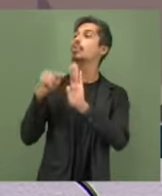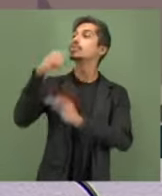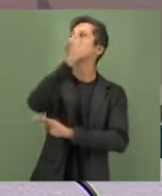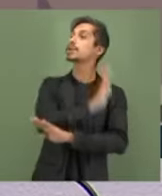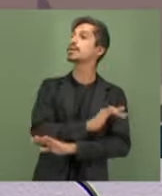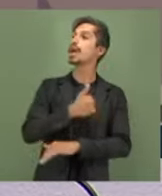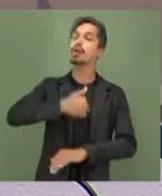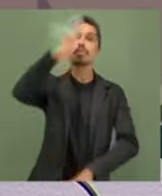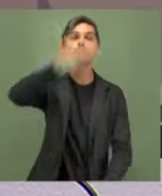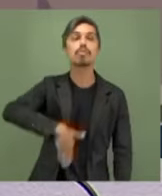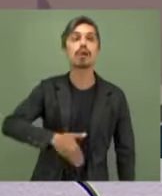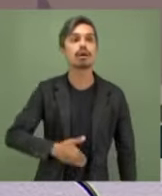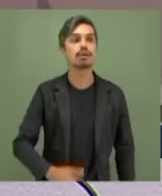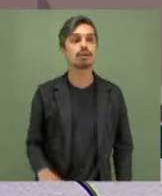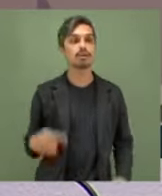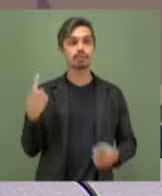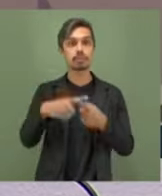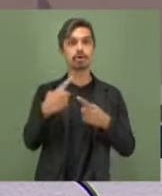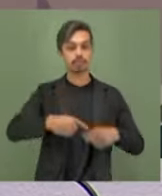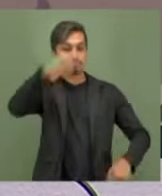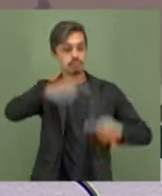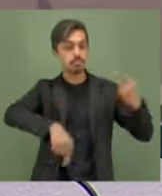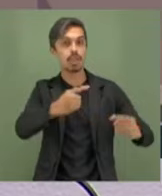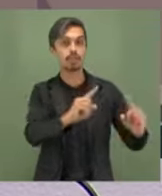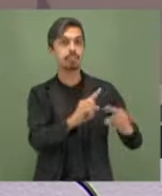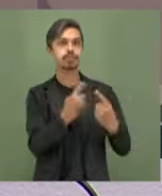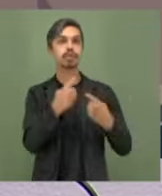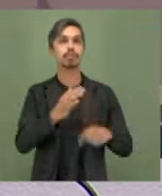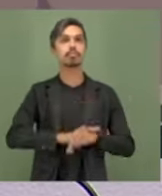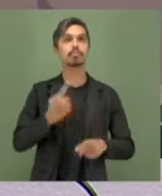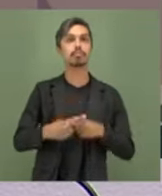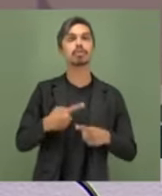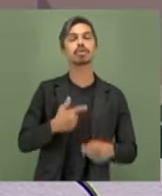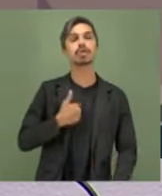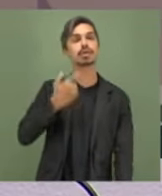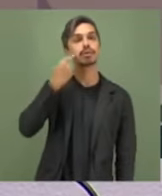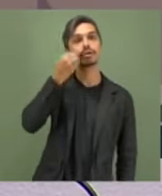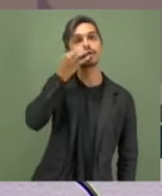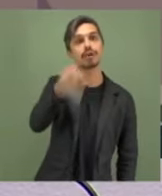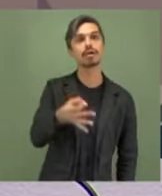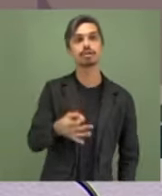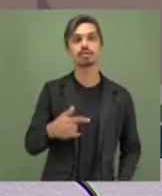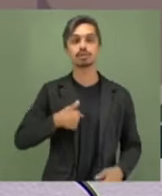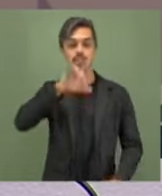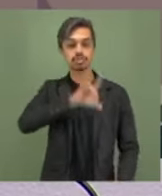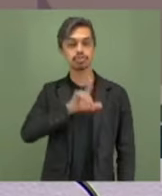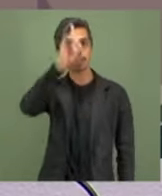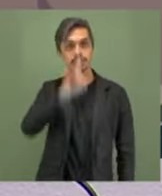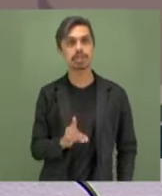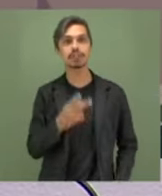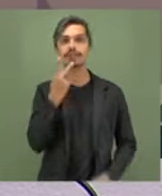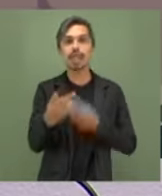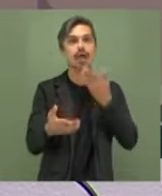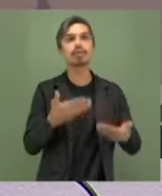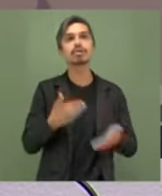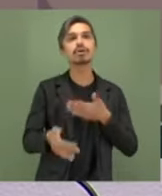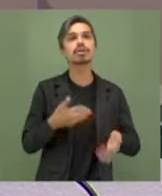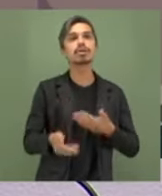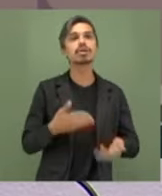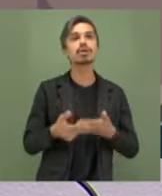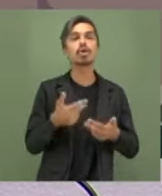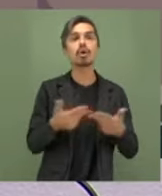prova viva de perseguição política pela sua opinião. E, portanto, eu tenho o direito de dizer aquilo que eu bem quiser, porque, volto a